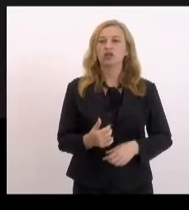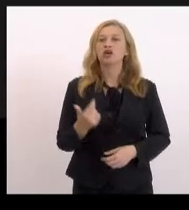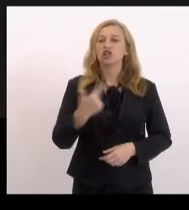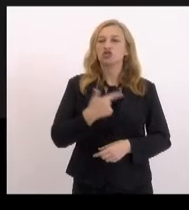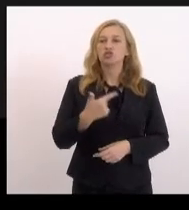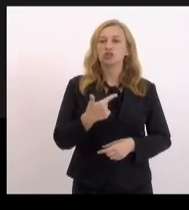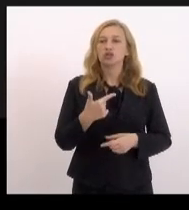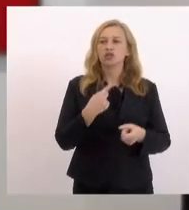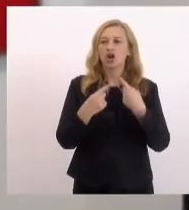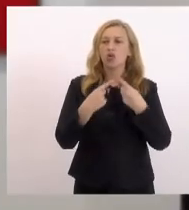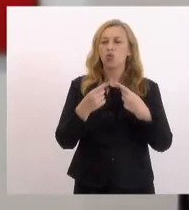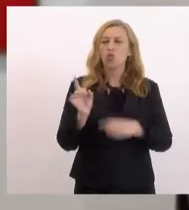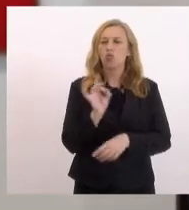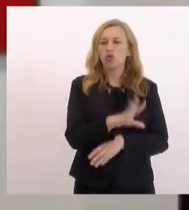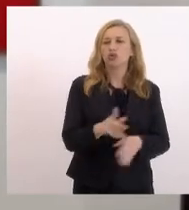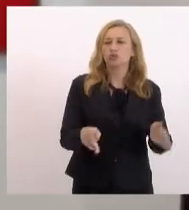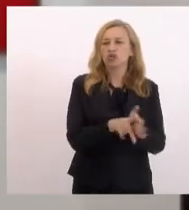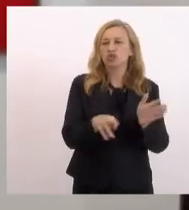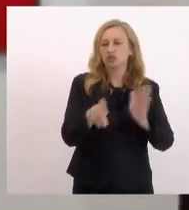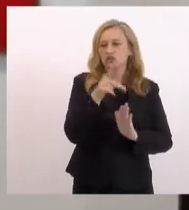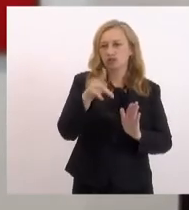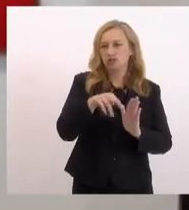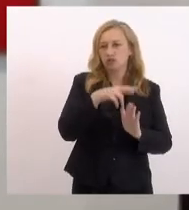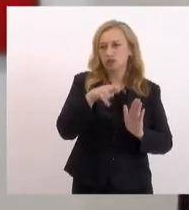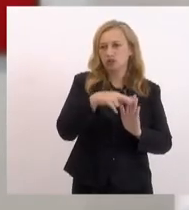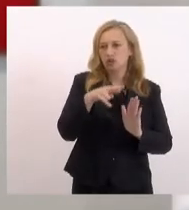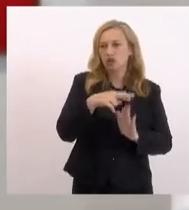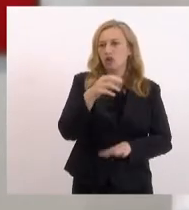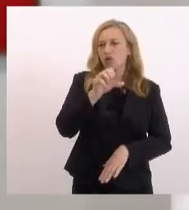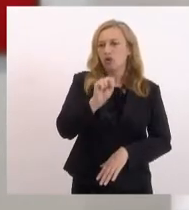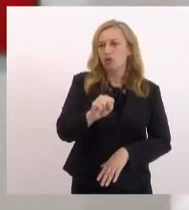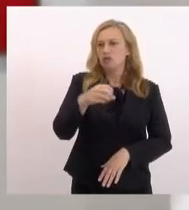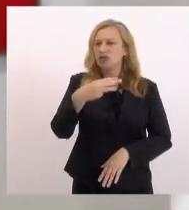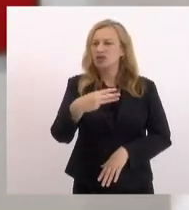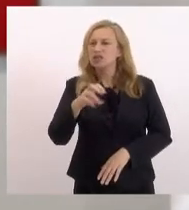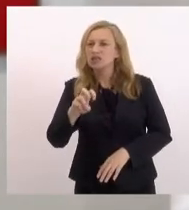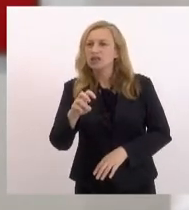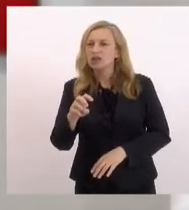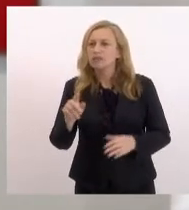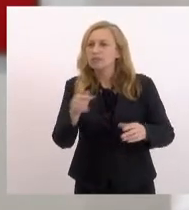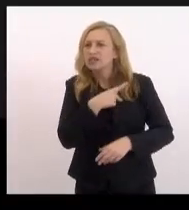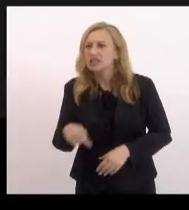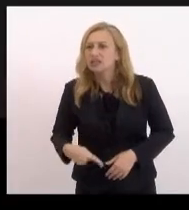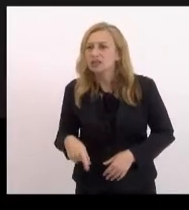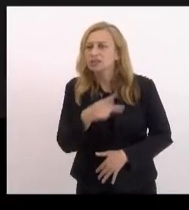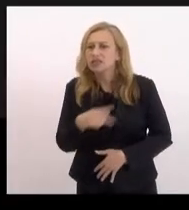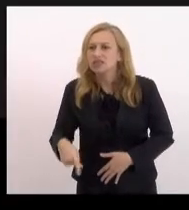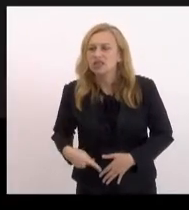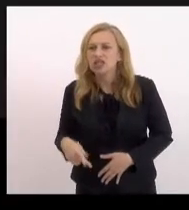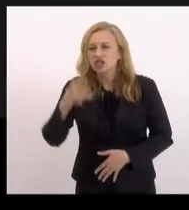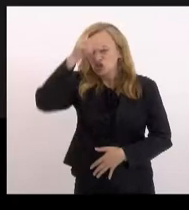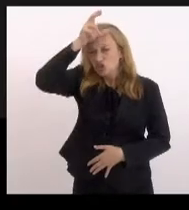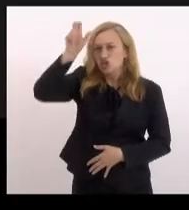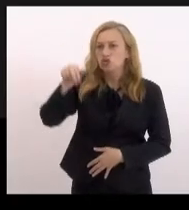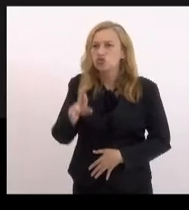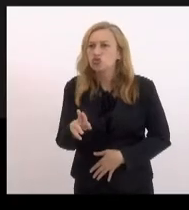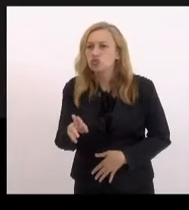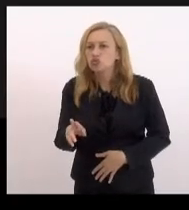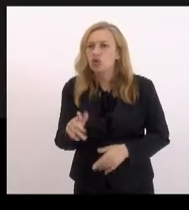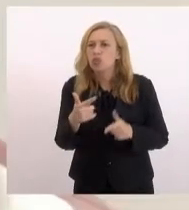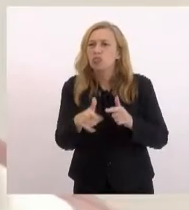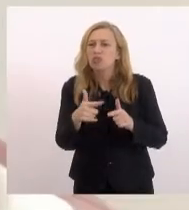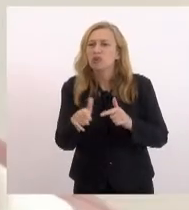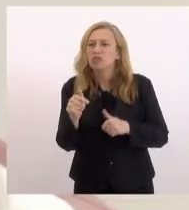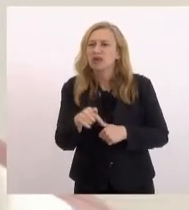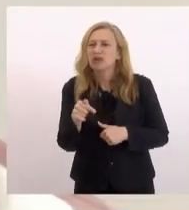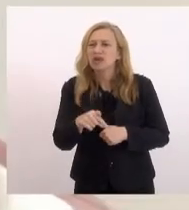única, projeto de resolução 832-2021. Presidente, presidente, sim. Tia Ju, deu um probleminha aqui no